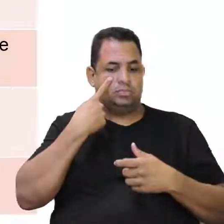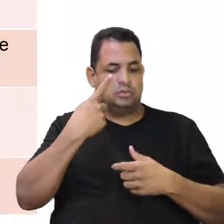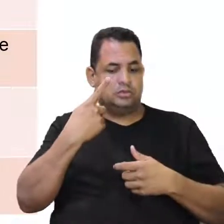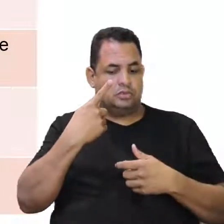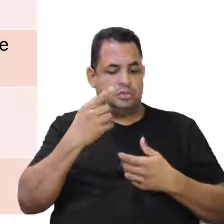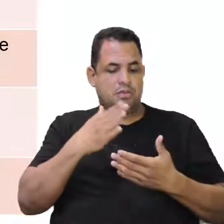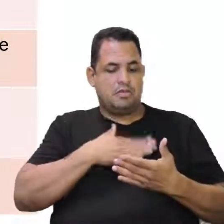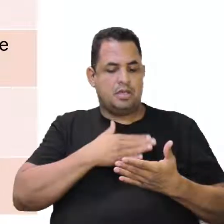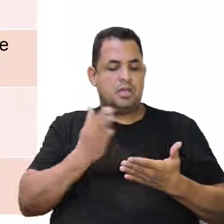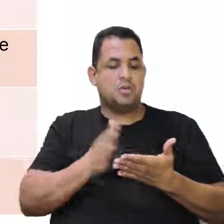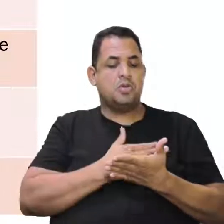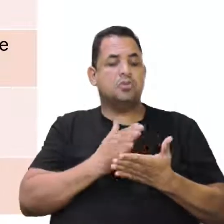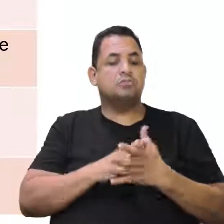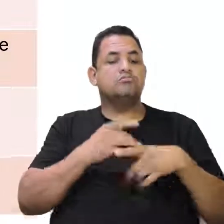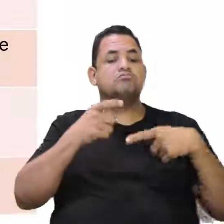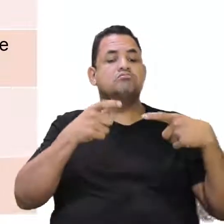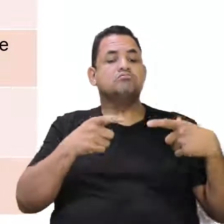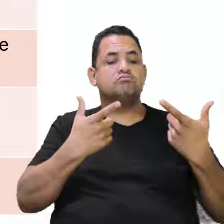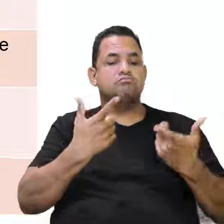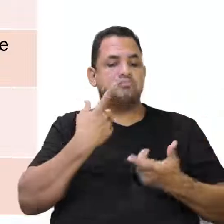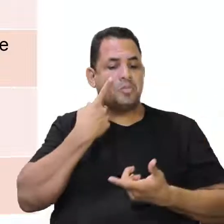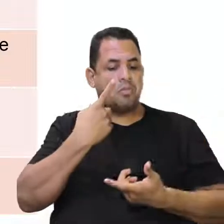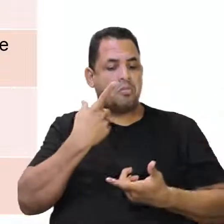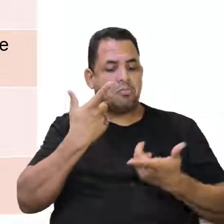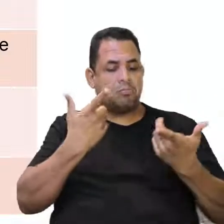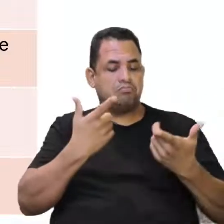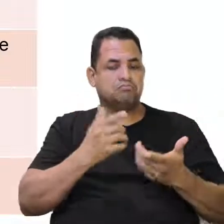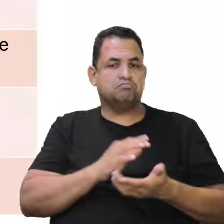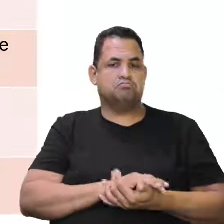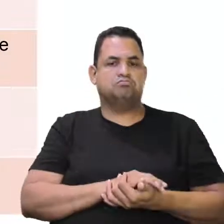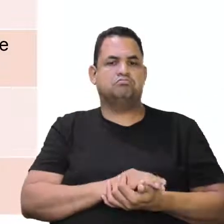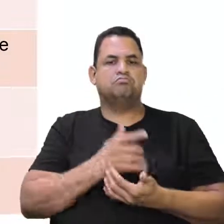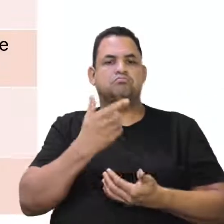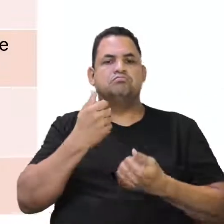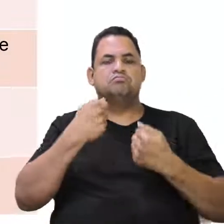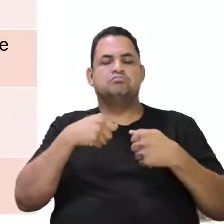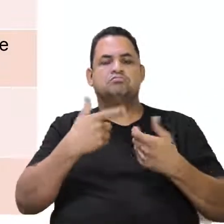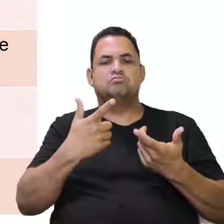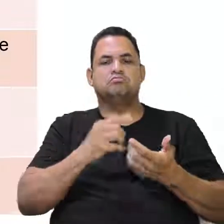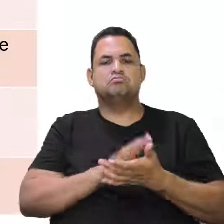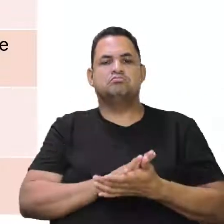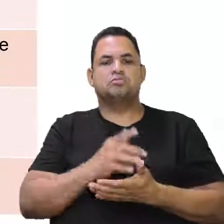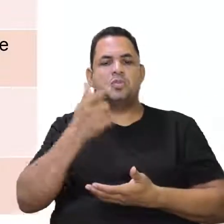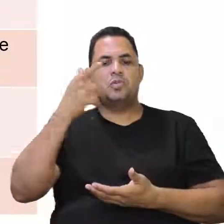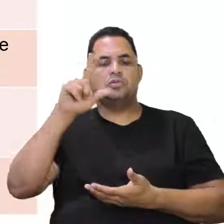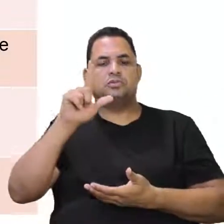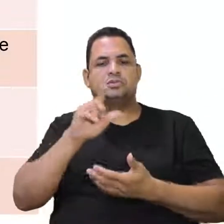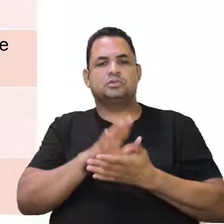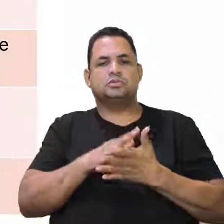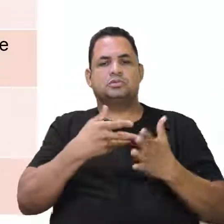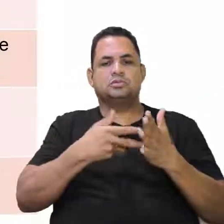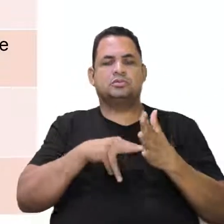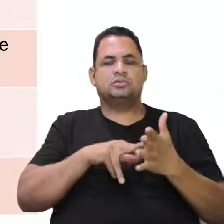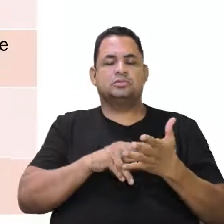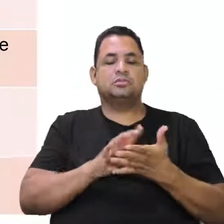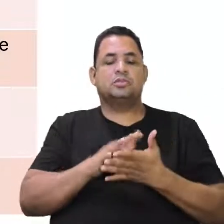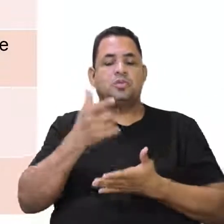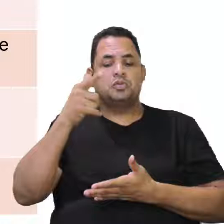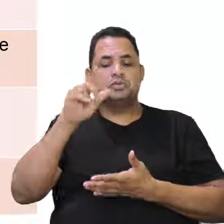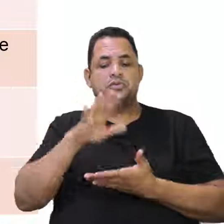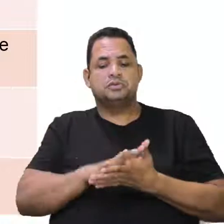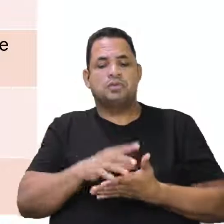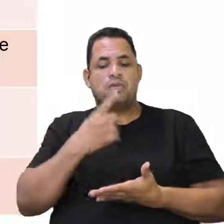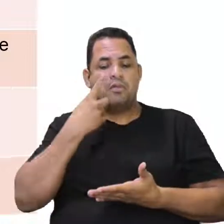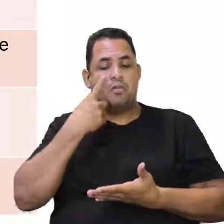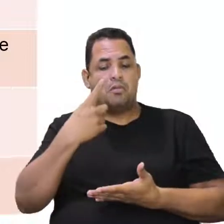meus livros em algum lugar? Você consegue ver, na verdade, você pode aqui no sentido de conseguir. Você consegue ver meus livros em